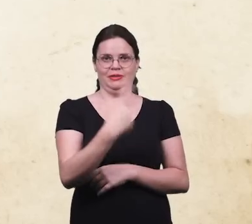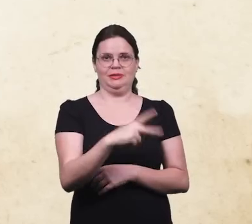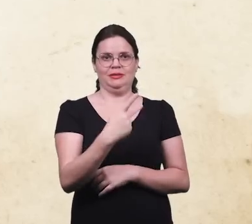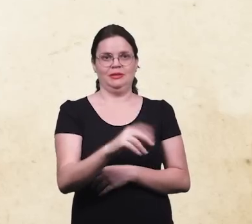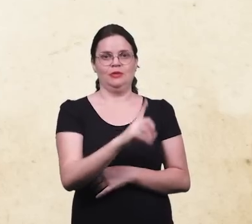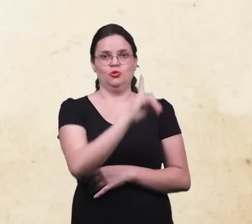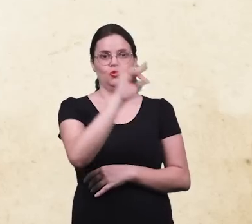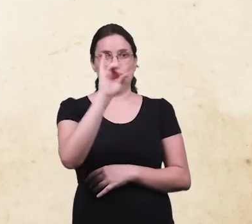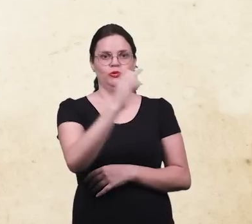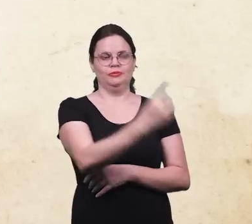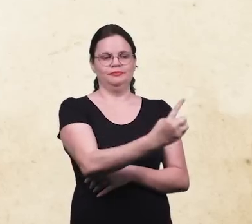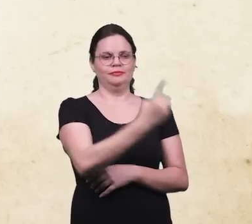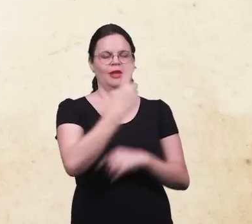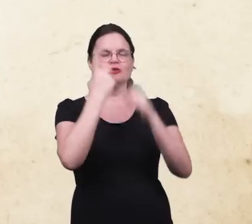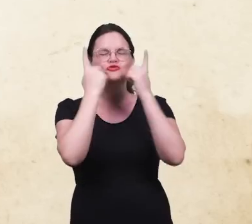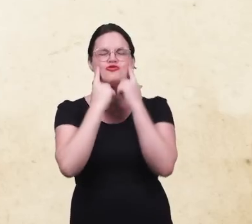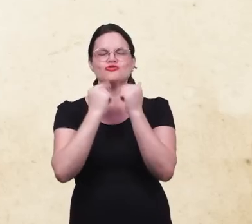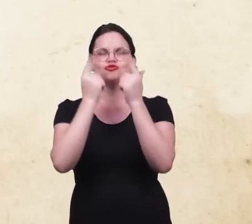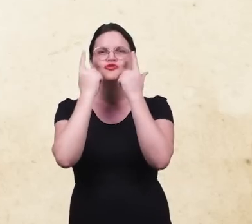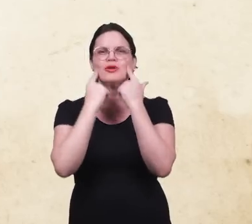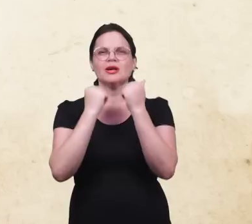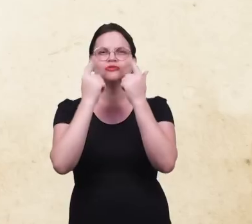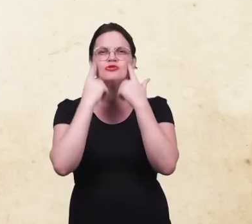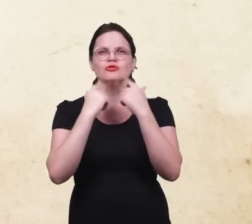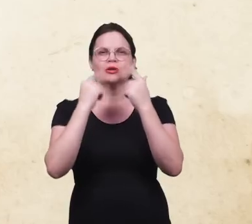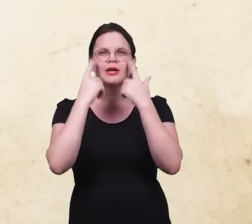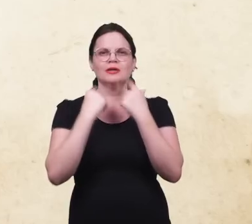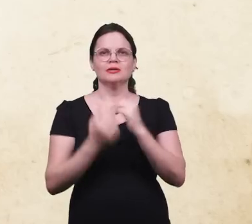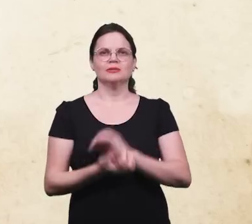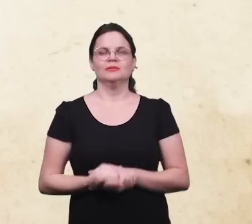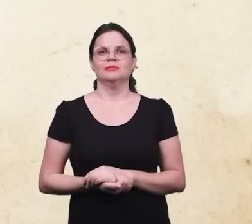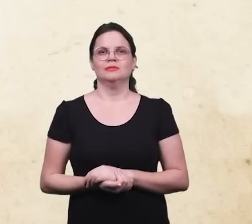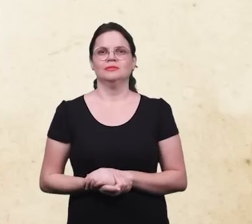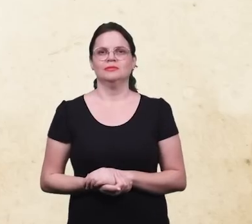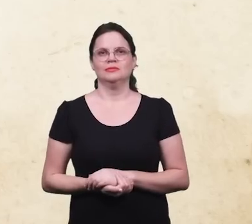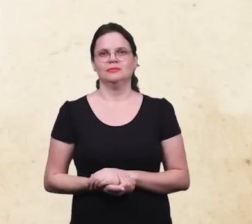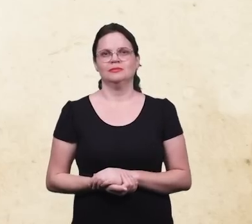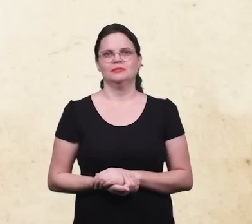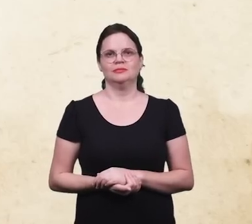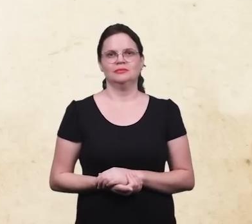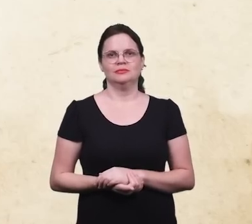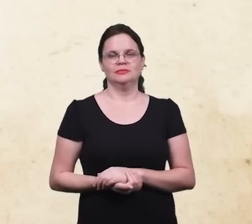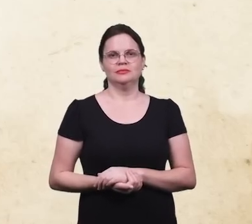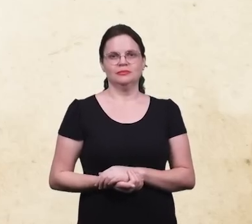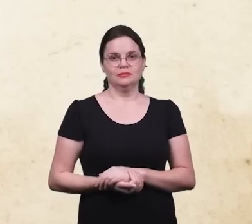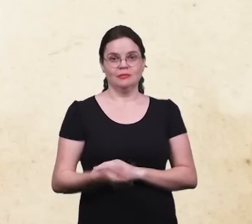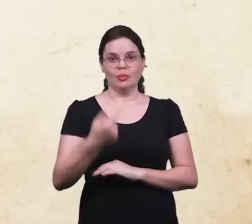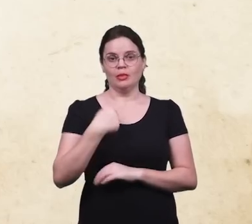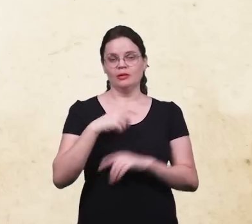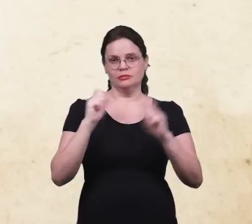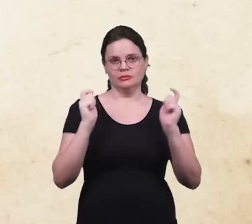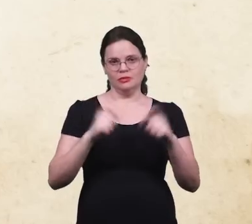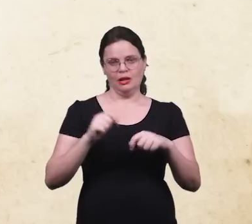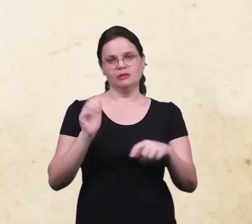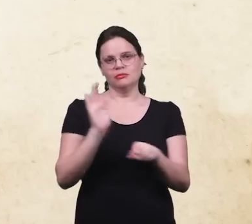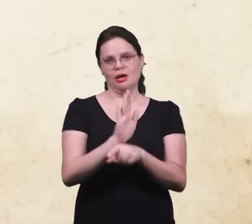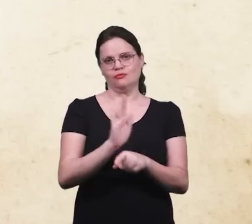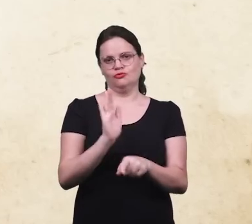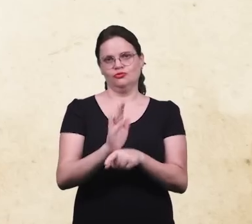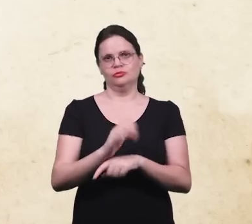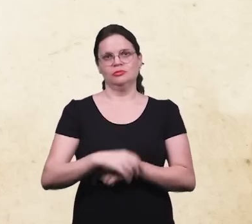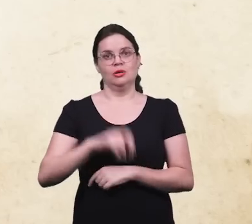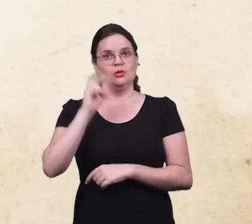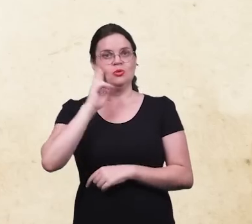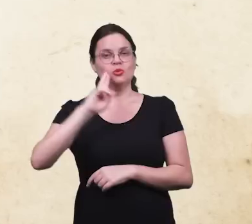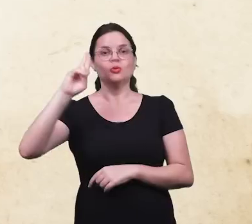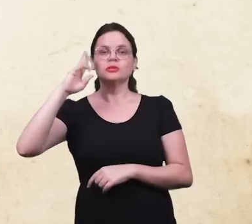que um dia ela veio até mim chorando aos prantos, chorando muito, e eu pude ajudar ela ali. O